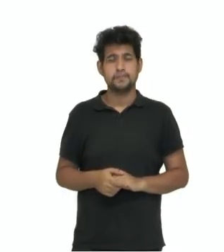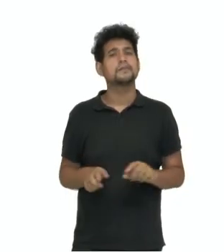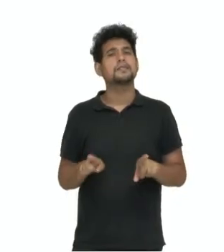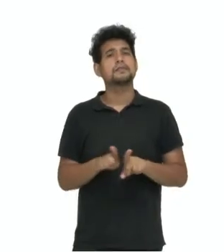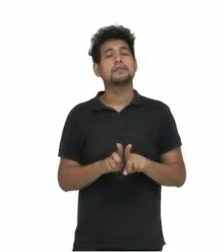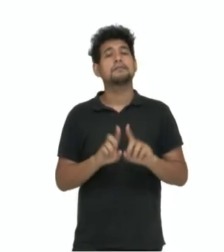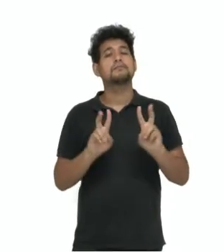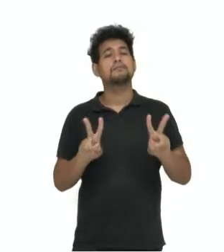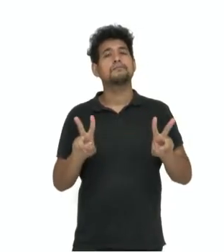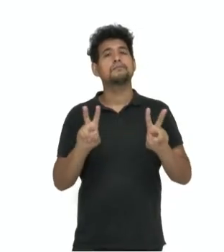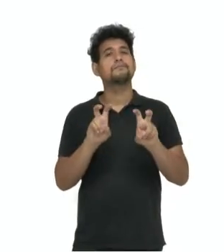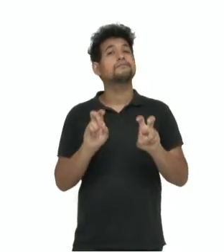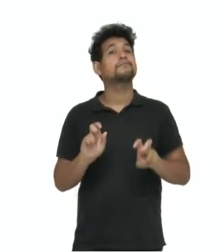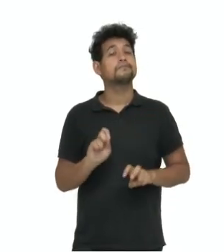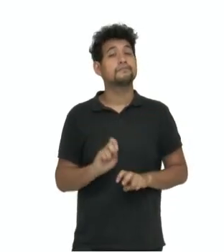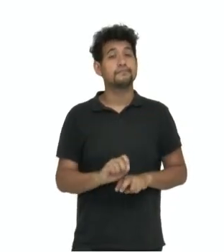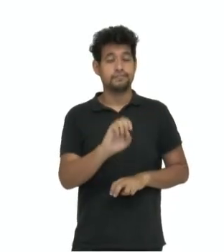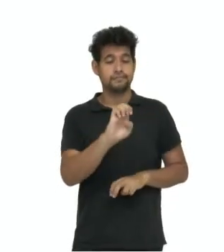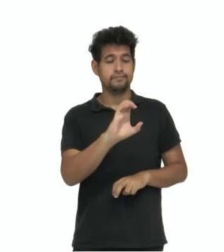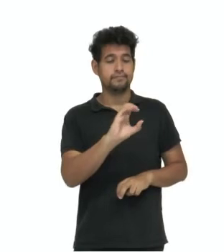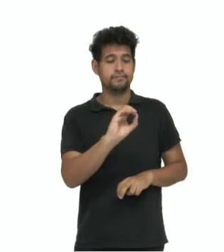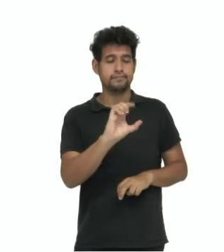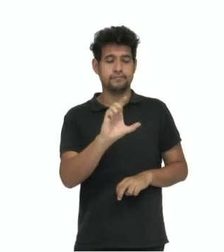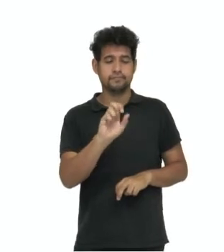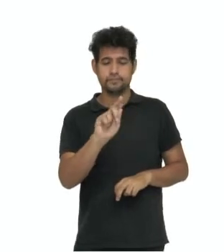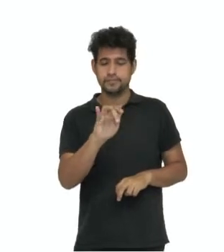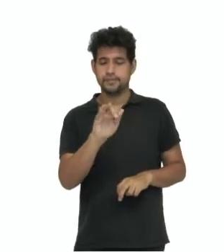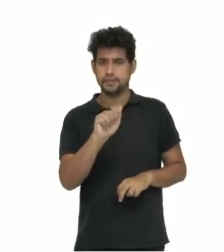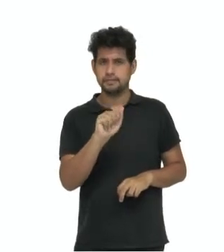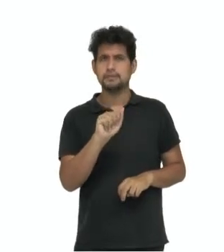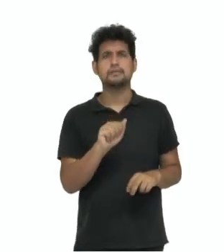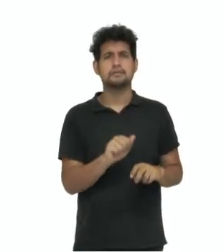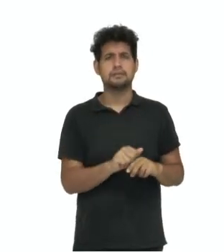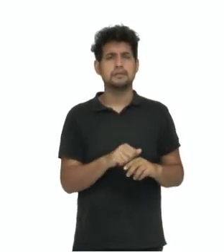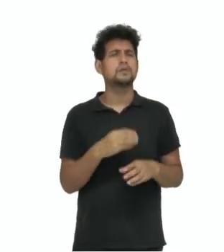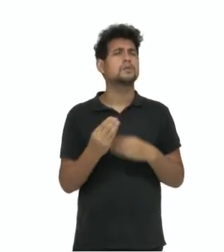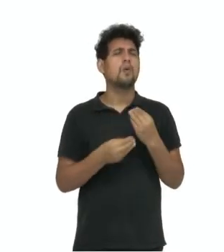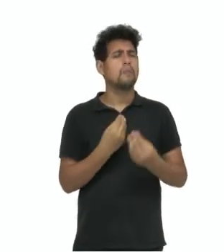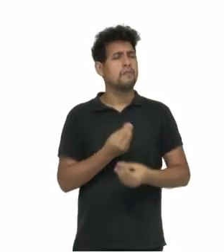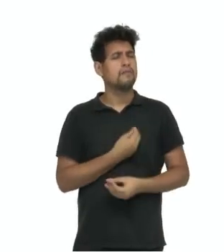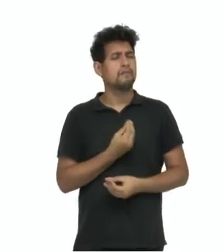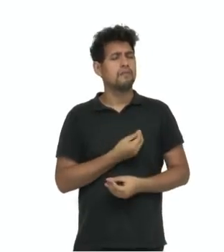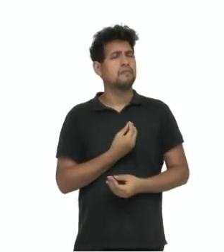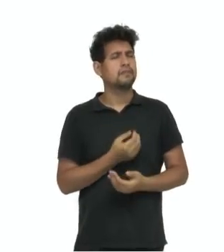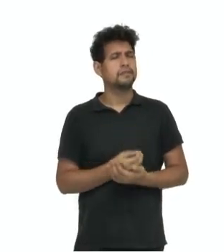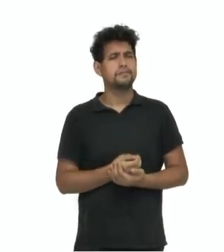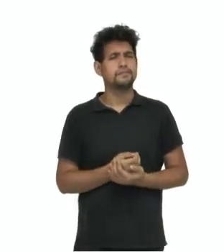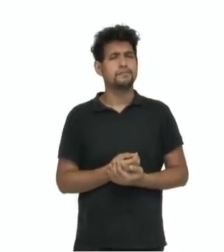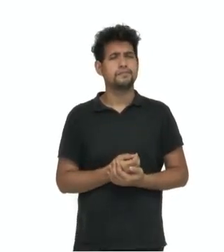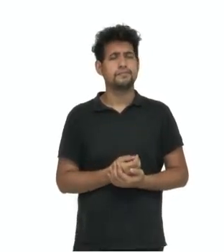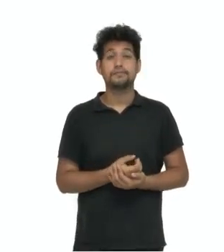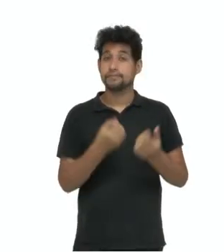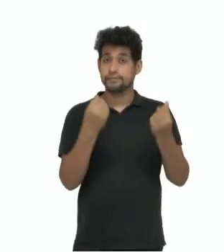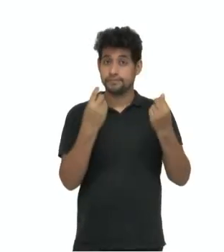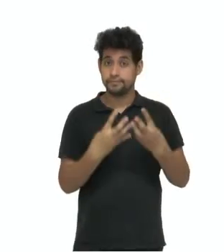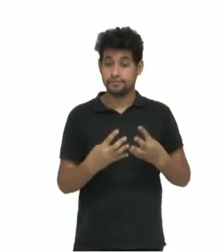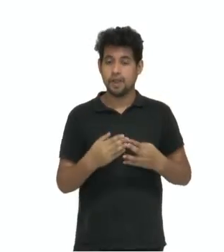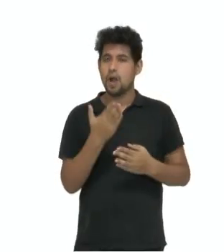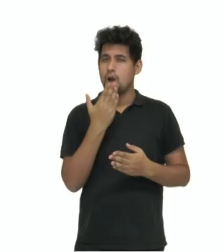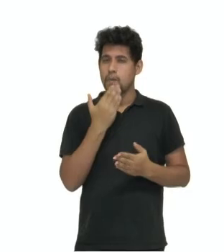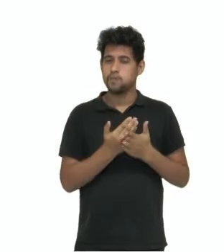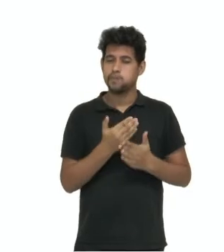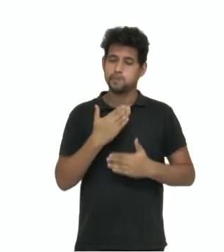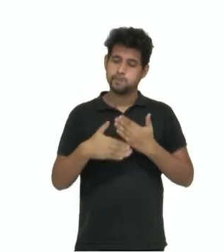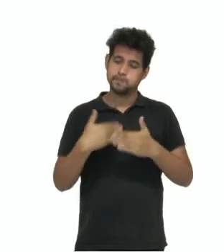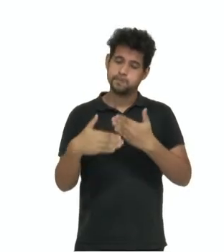E com relação ainda à ecologia, né, como eles vivem, né, eles fazem parte da cadeia alimentar. Então,